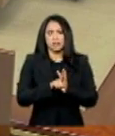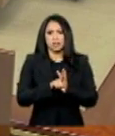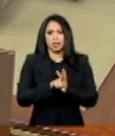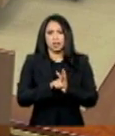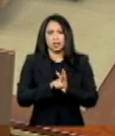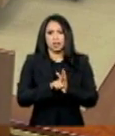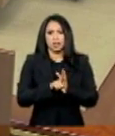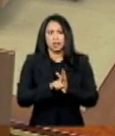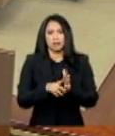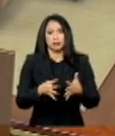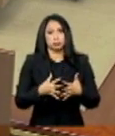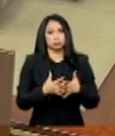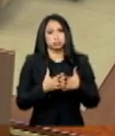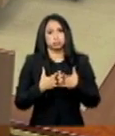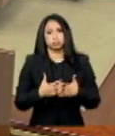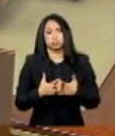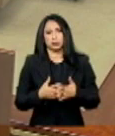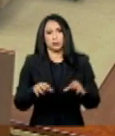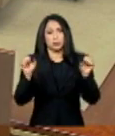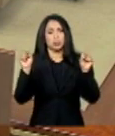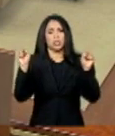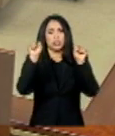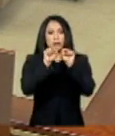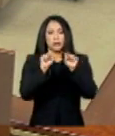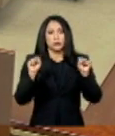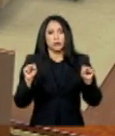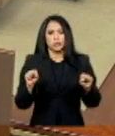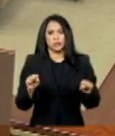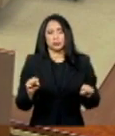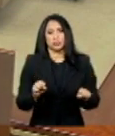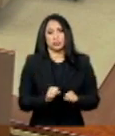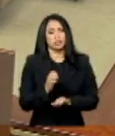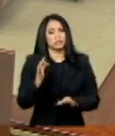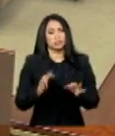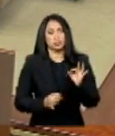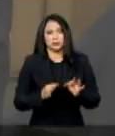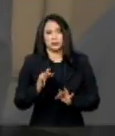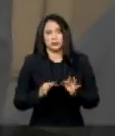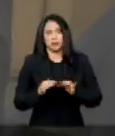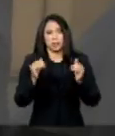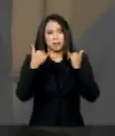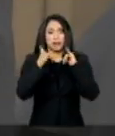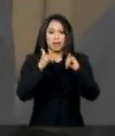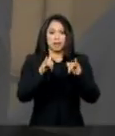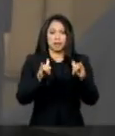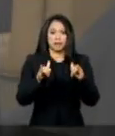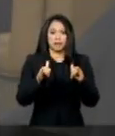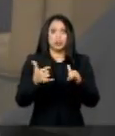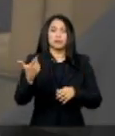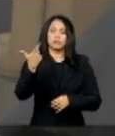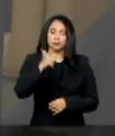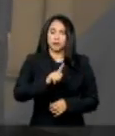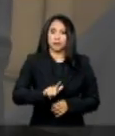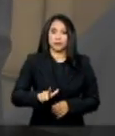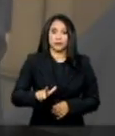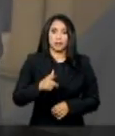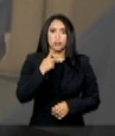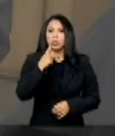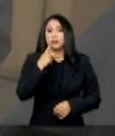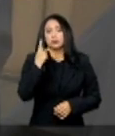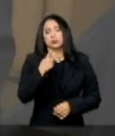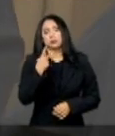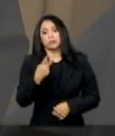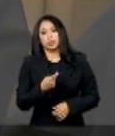subverte todo o sistema todo o ordenamento jurídico todo o setor elétrico repito não estamos aqui falando de